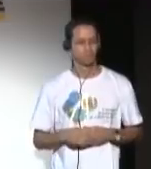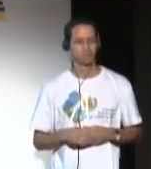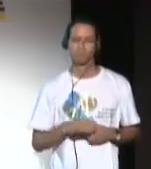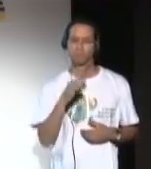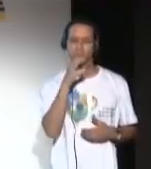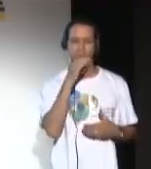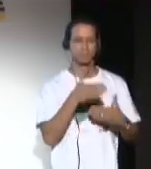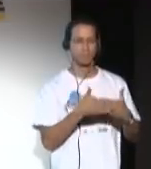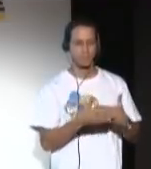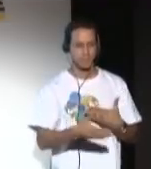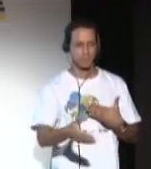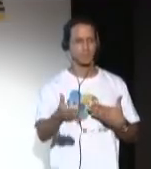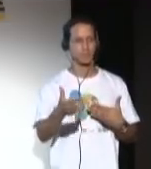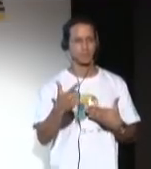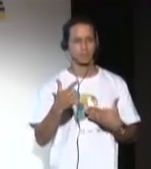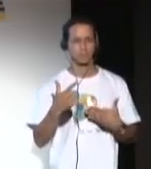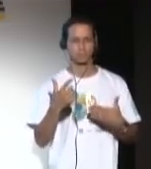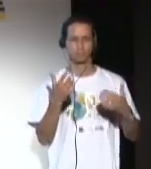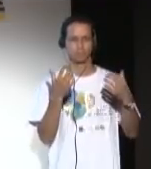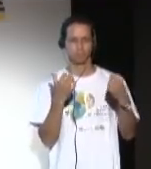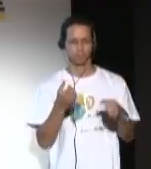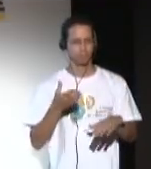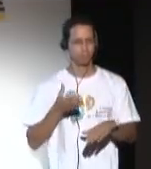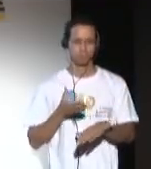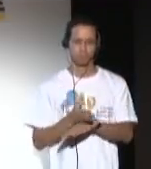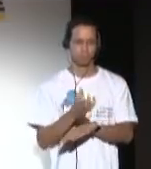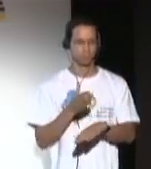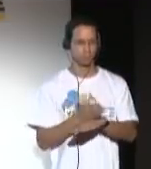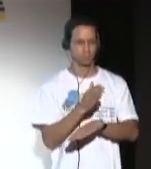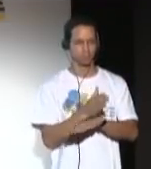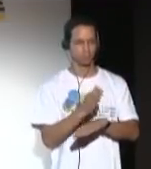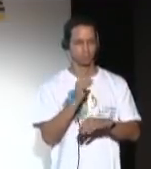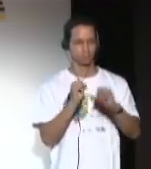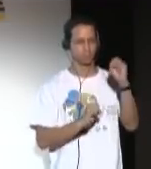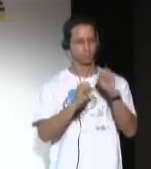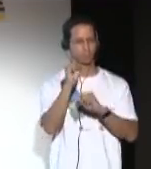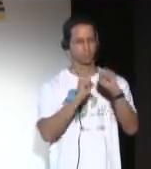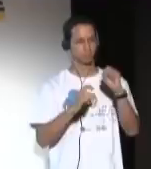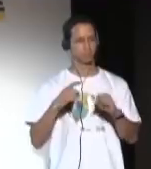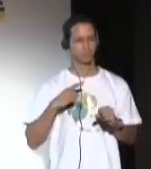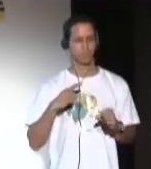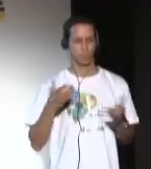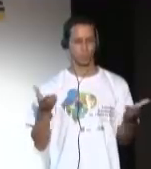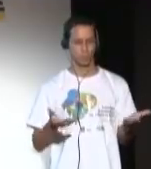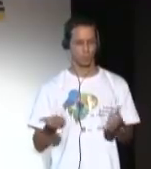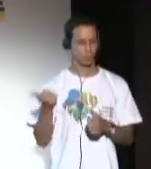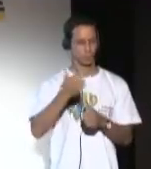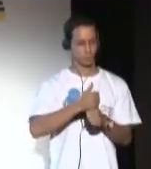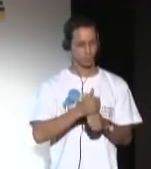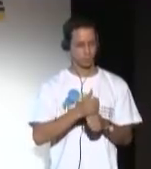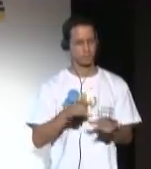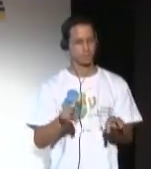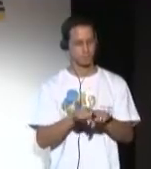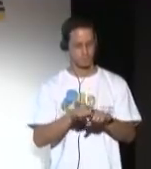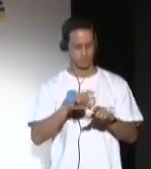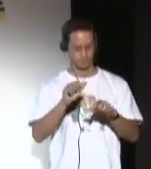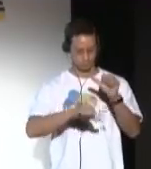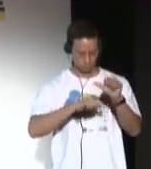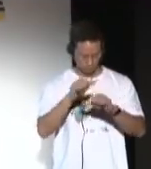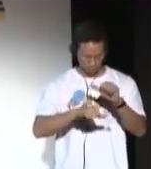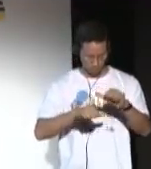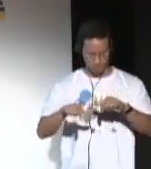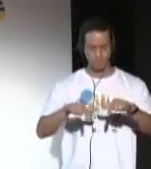breve, eles irão assumir o papel que a indústria automobilística tem hoje. Há também mudanças nos trabalhos,